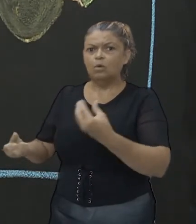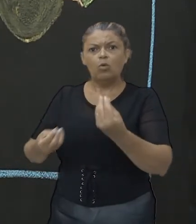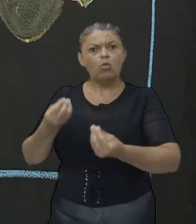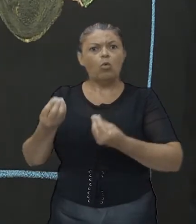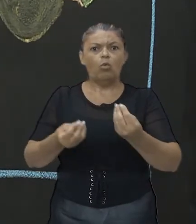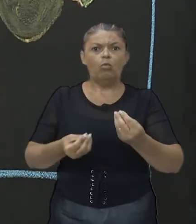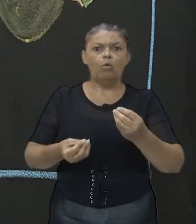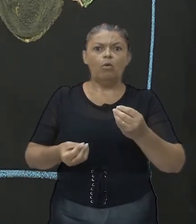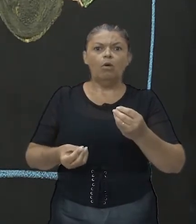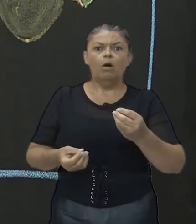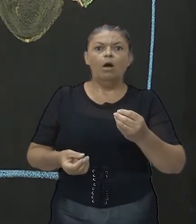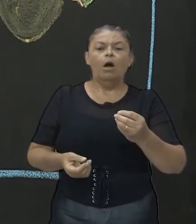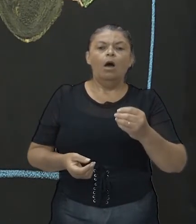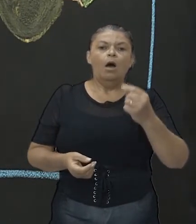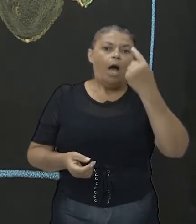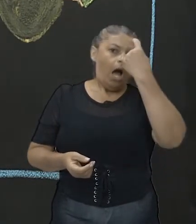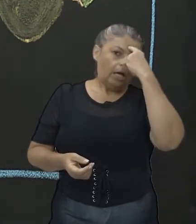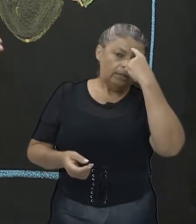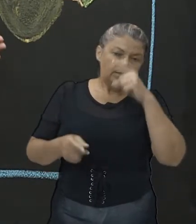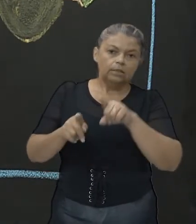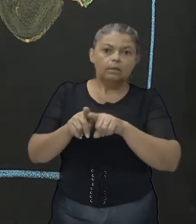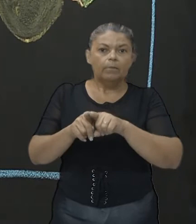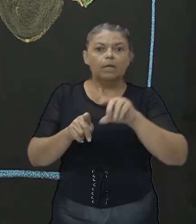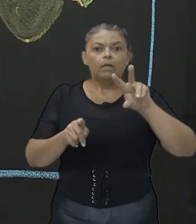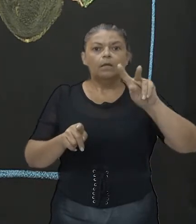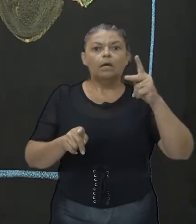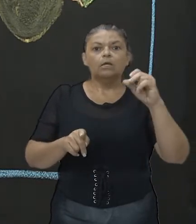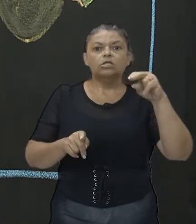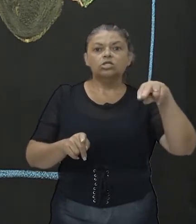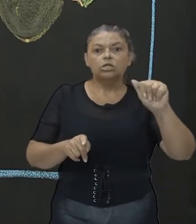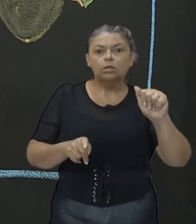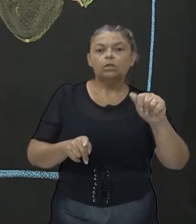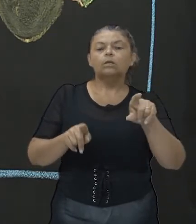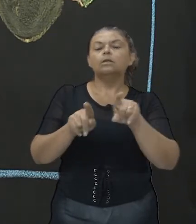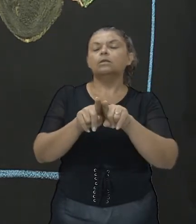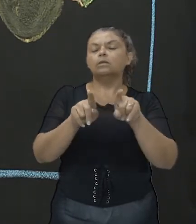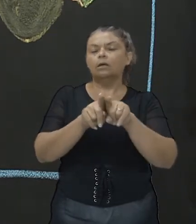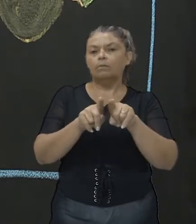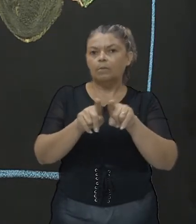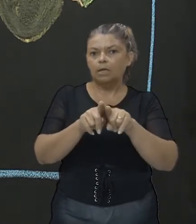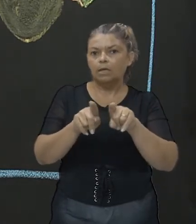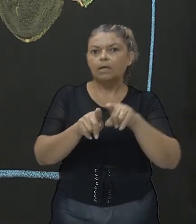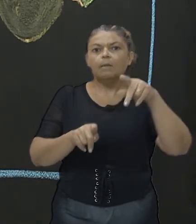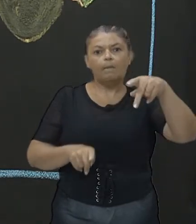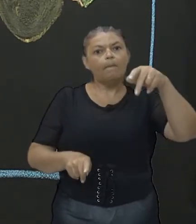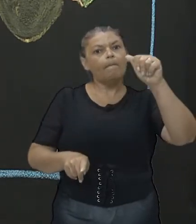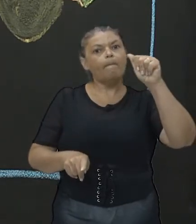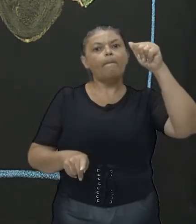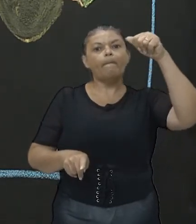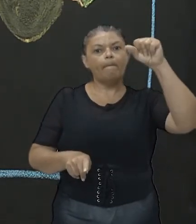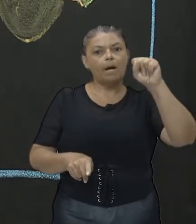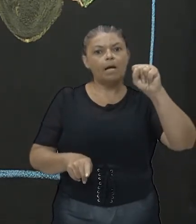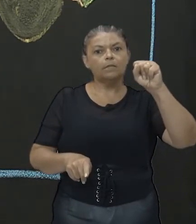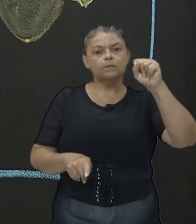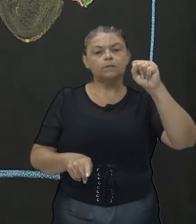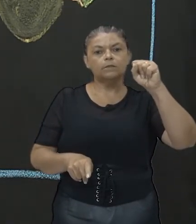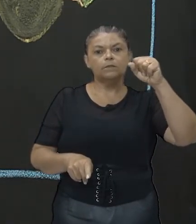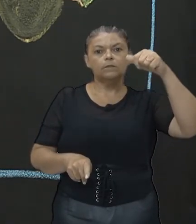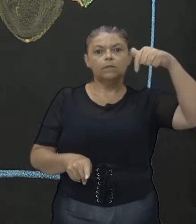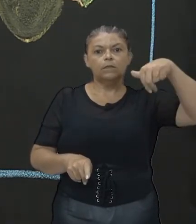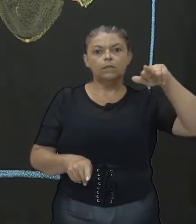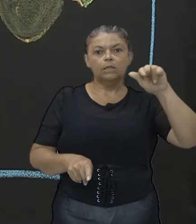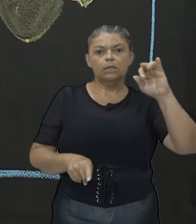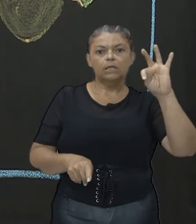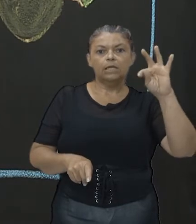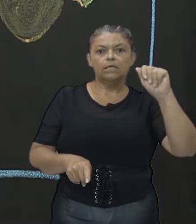a Índia e a China, o Paquistão já figura entre os maiores países em população e está em